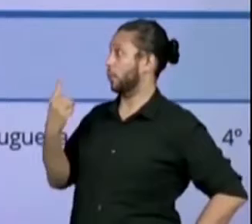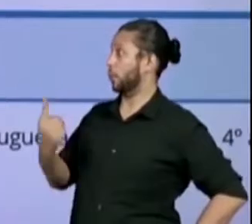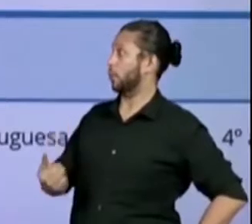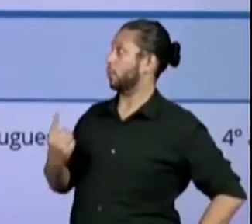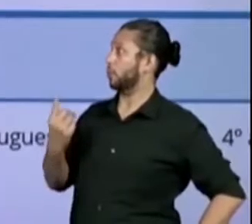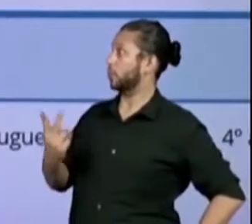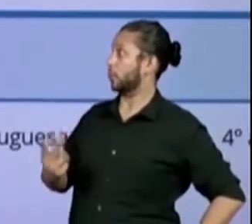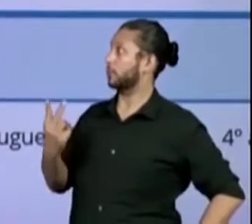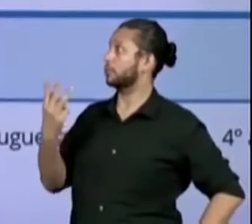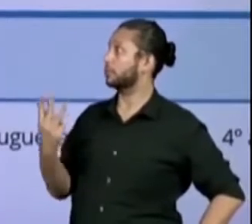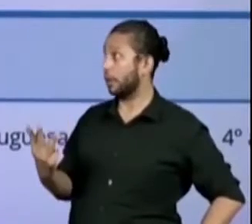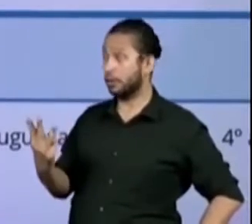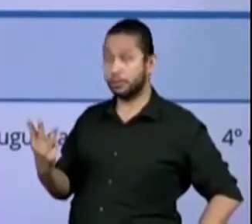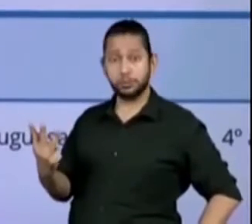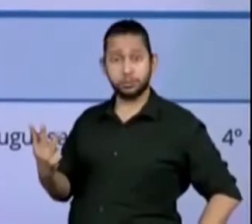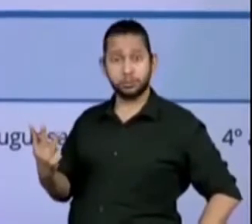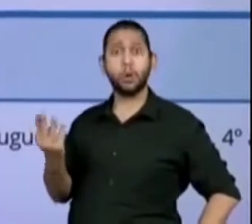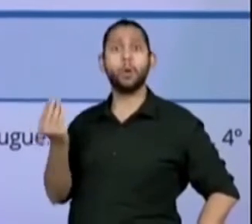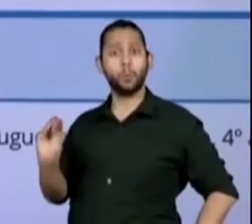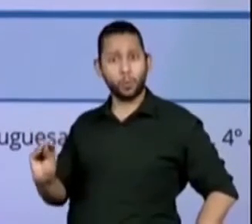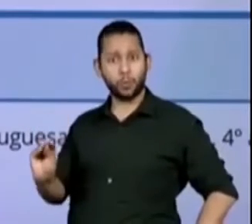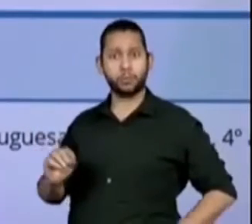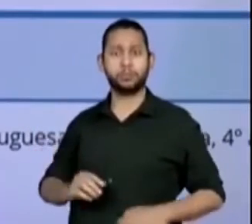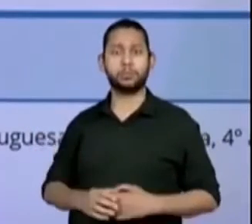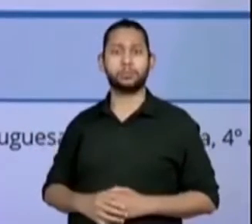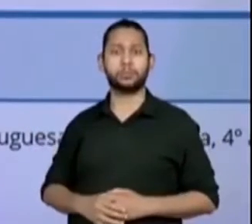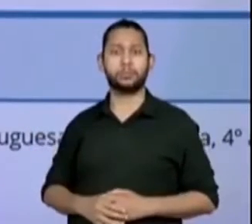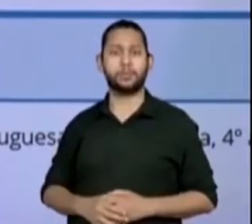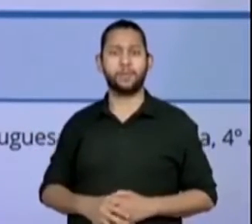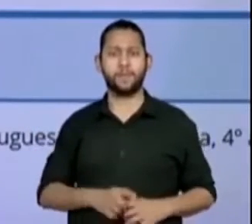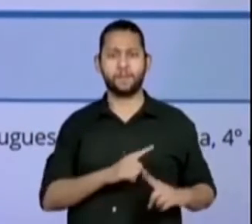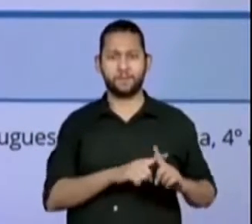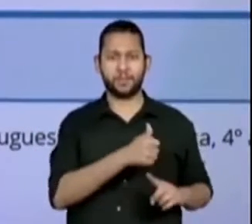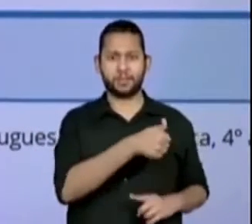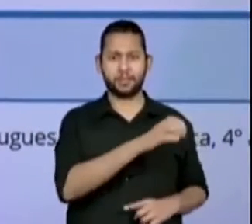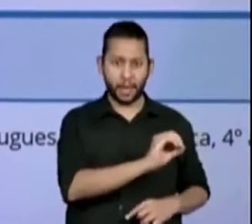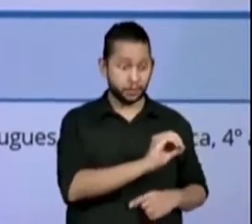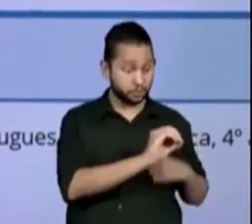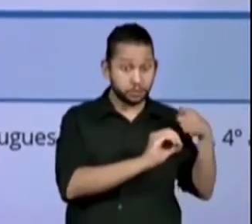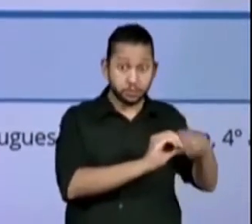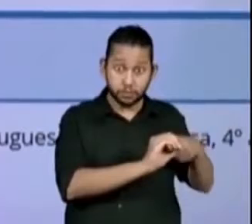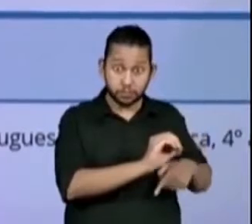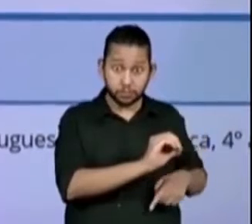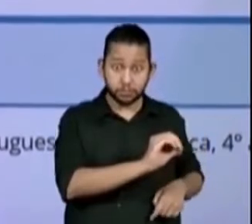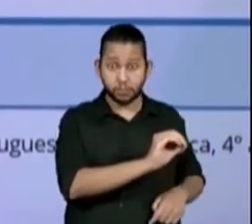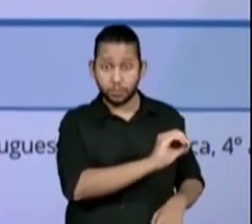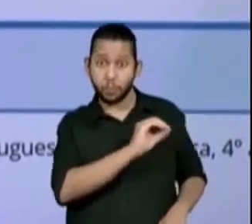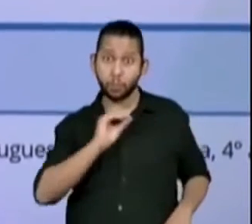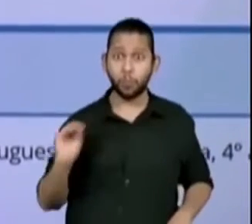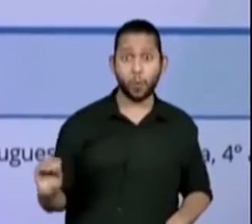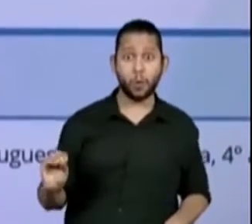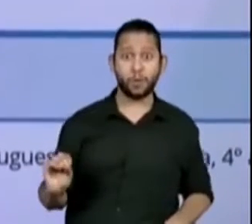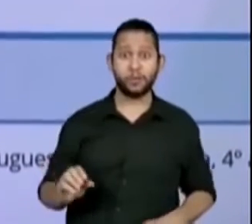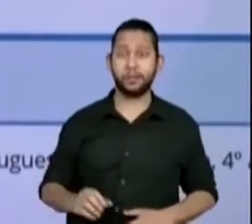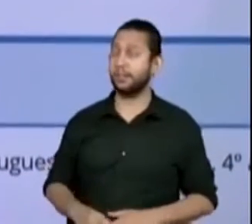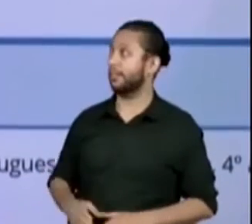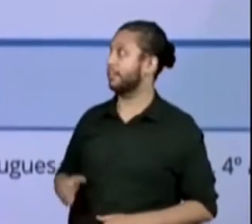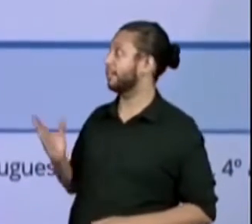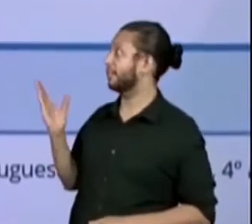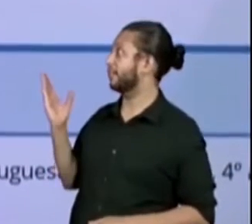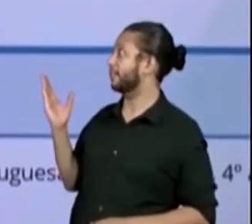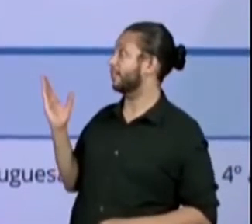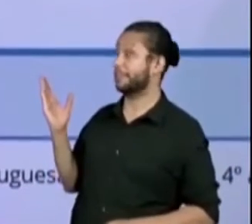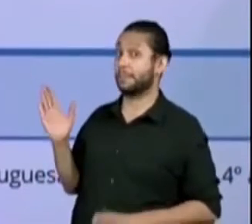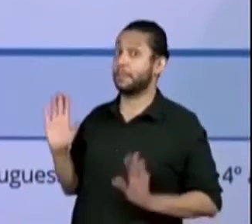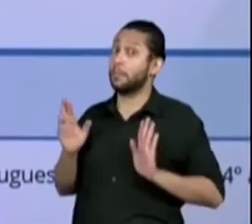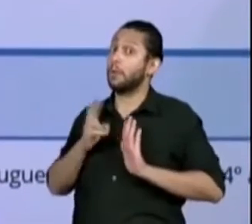certo? Então, eu vou copiar o 123, certo, Pro? Certo. Como é uma multiplicação por